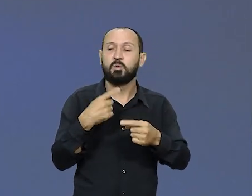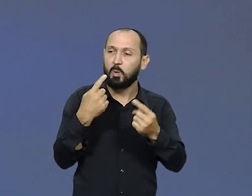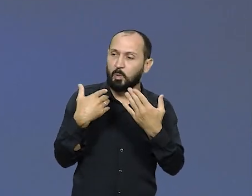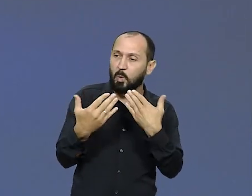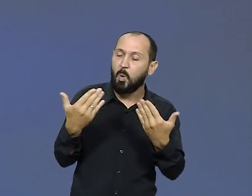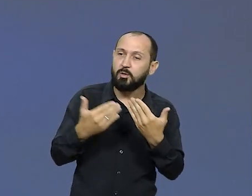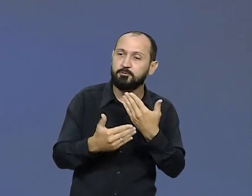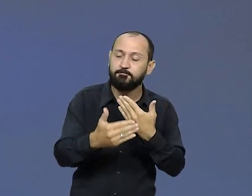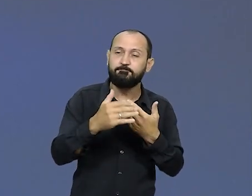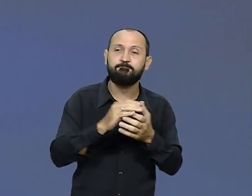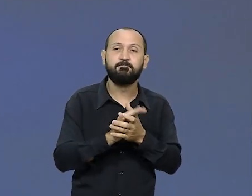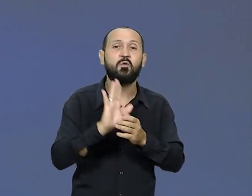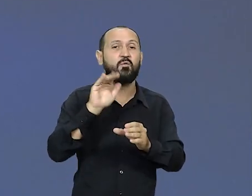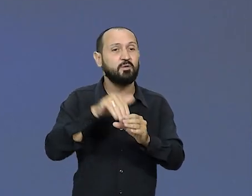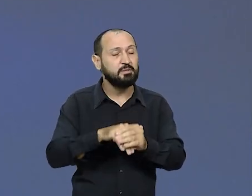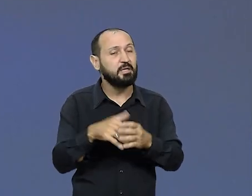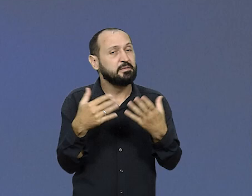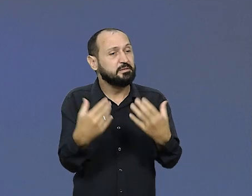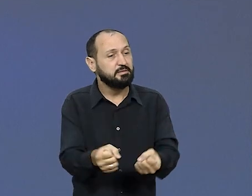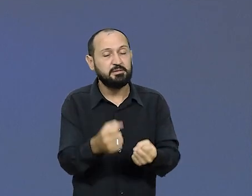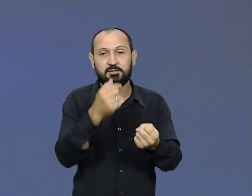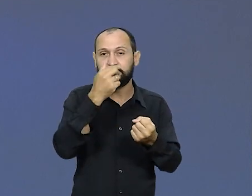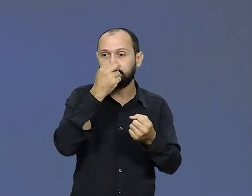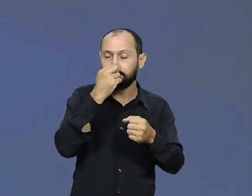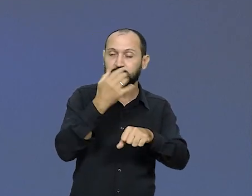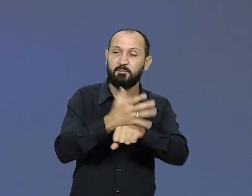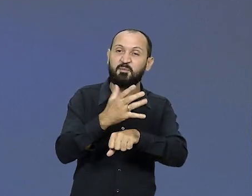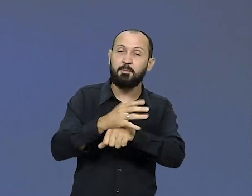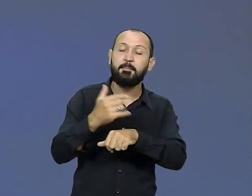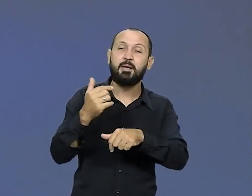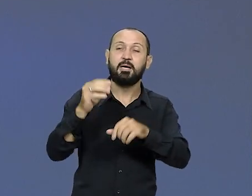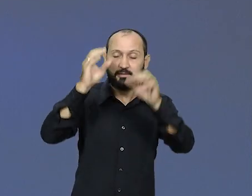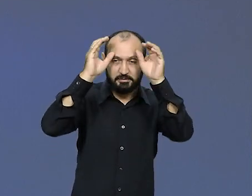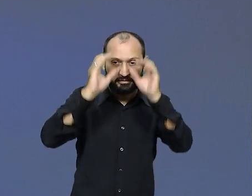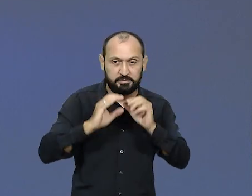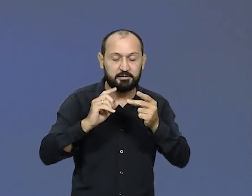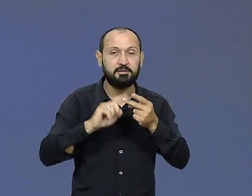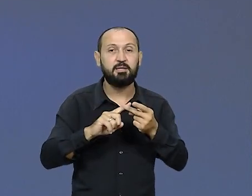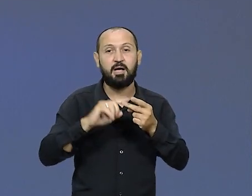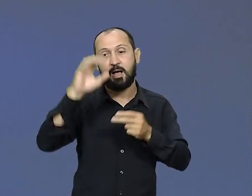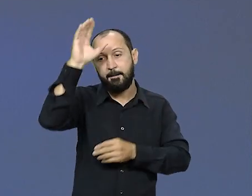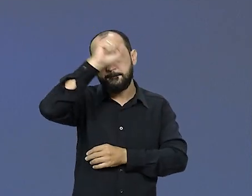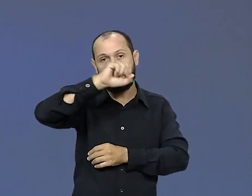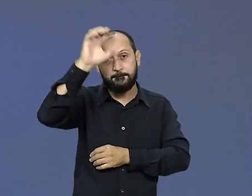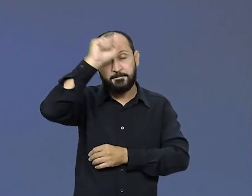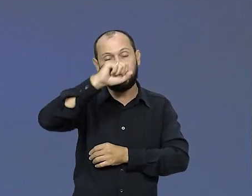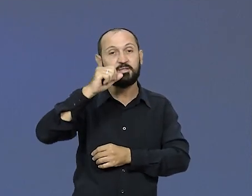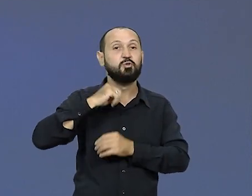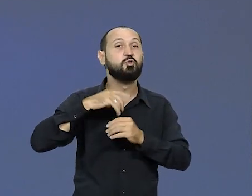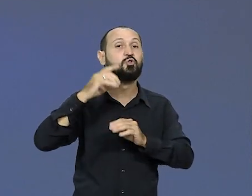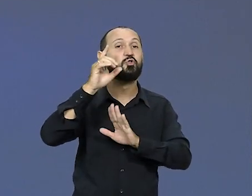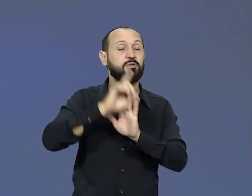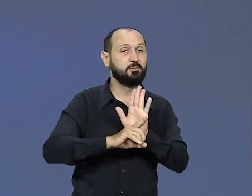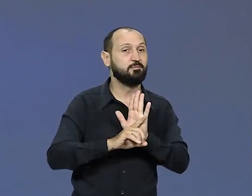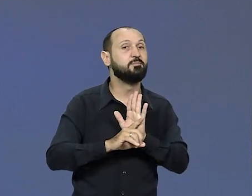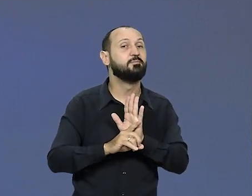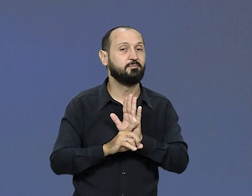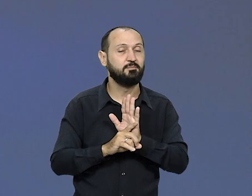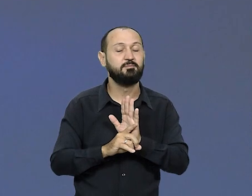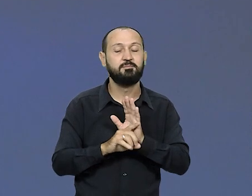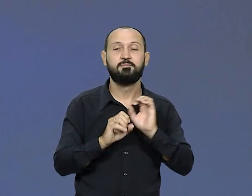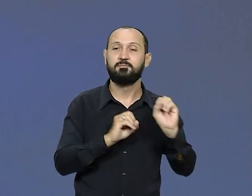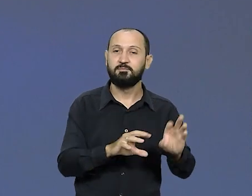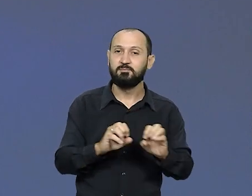hoje sobre votar, ser votado, sobre o exercício da cidadania, sobre o aprendizado em direitos, a